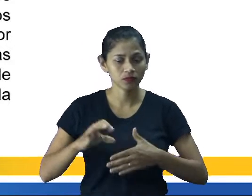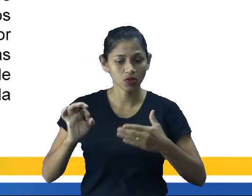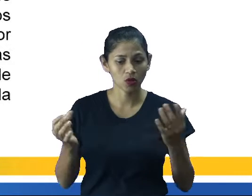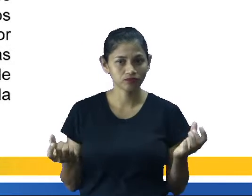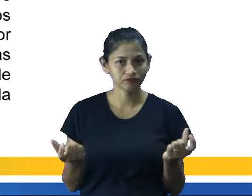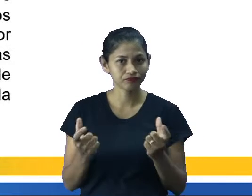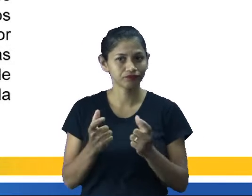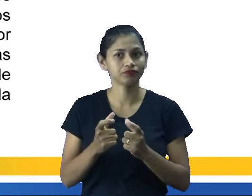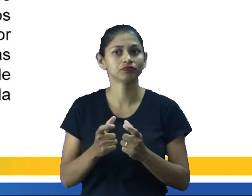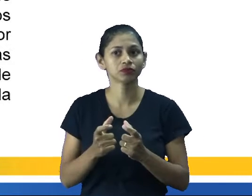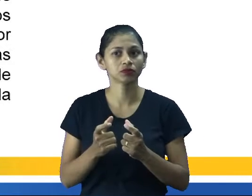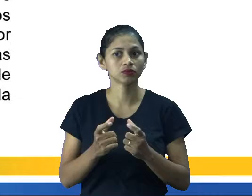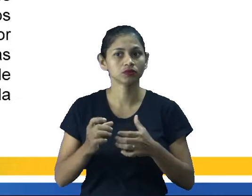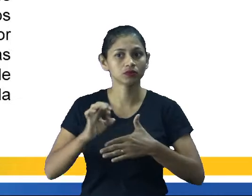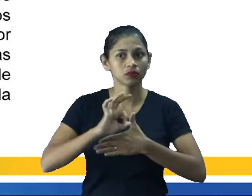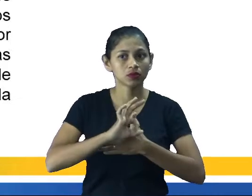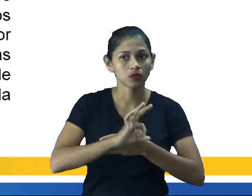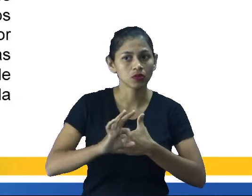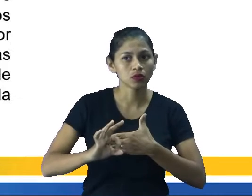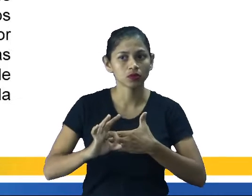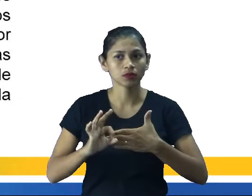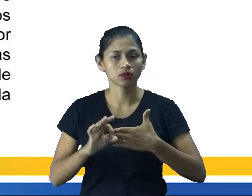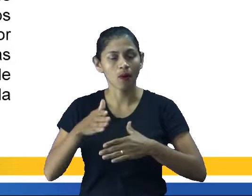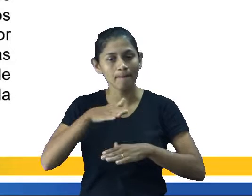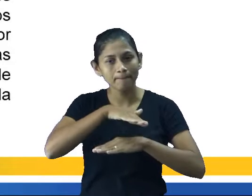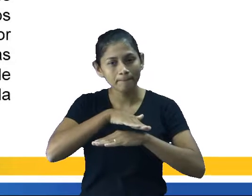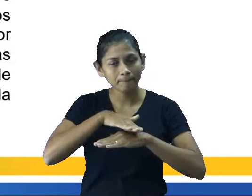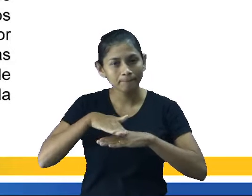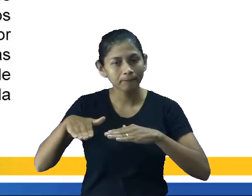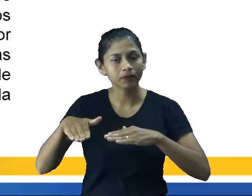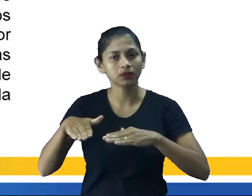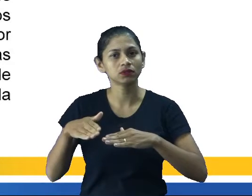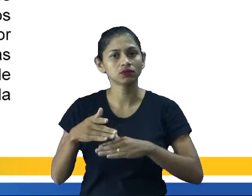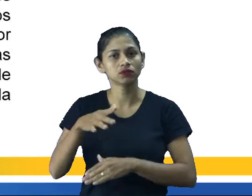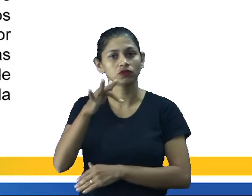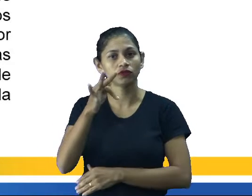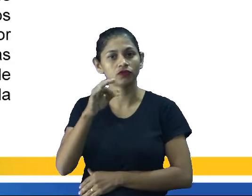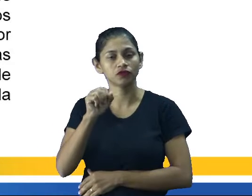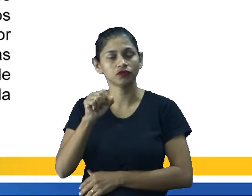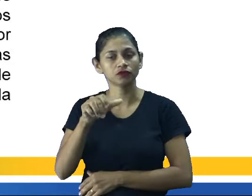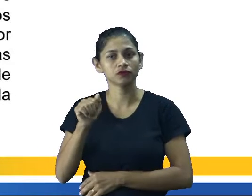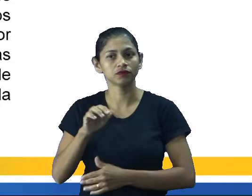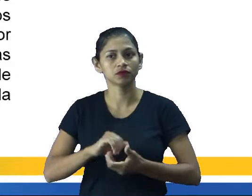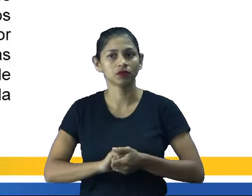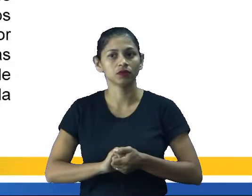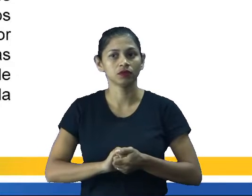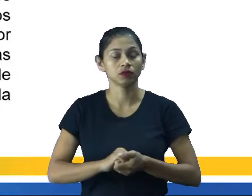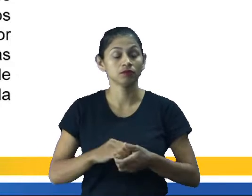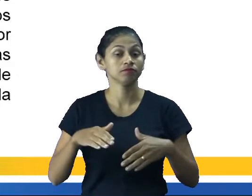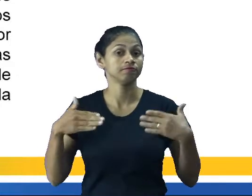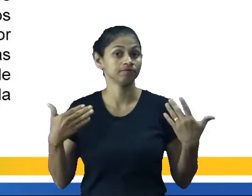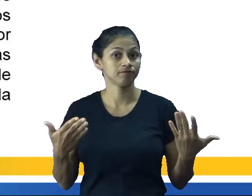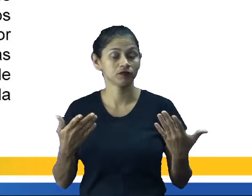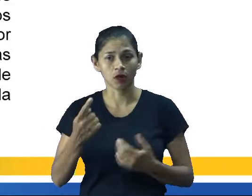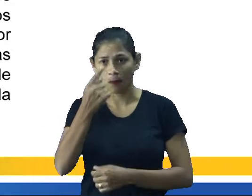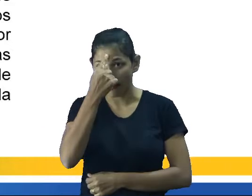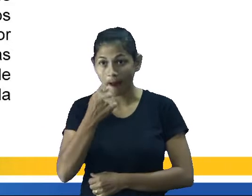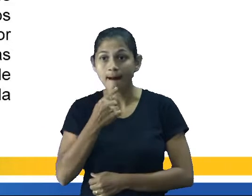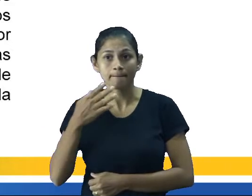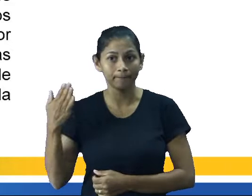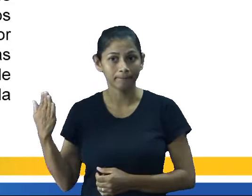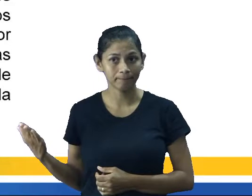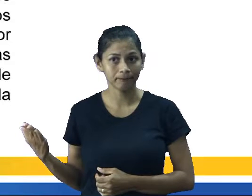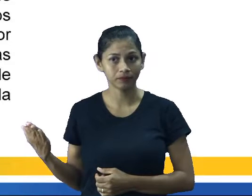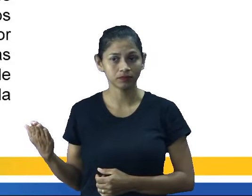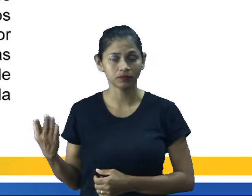por bicamadas de fosfolipídios e um número de proteínas especializadas para cada tipo de organela. Então, conforme a figura que vocês estão